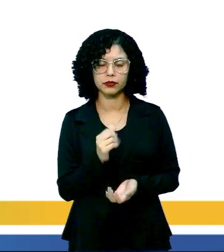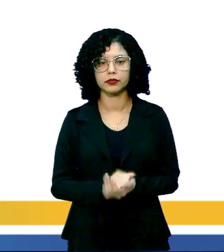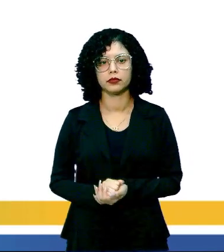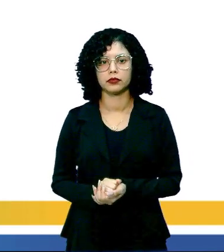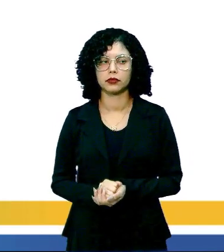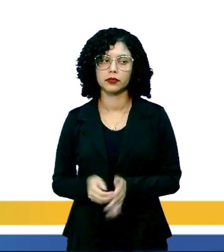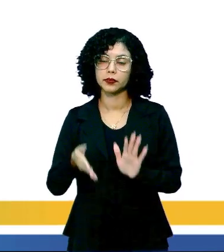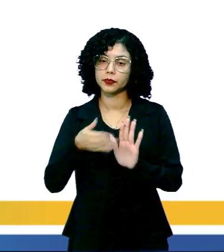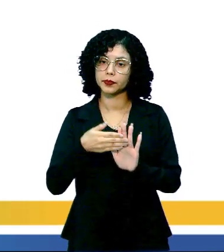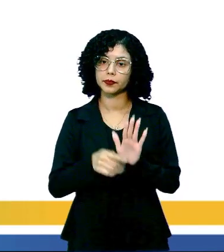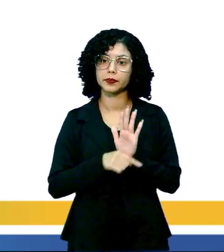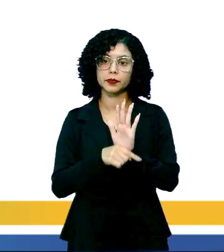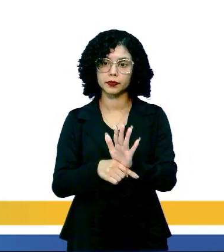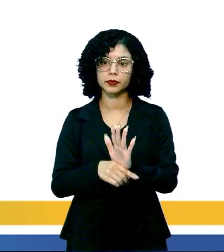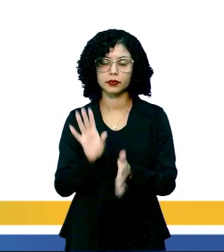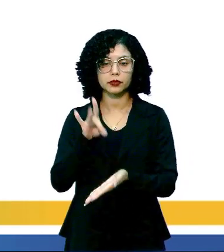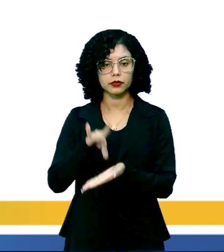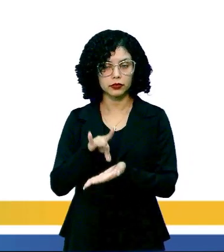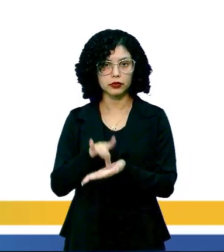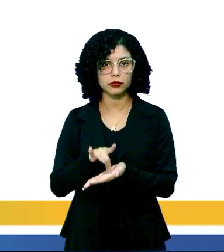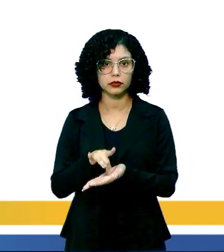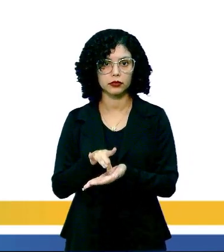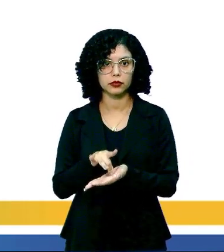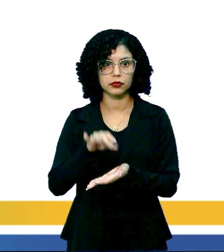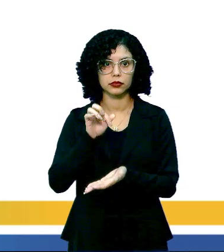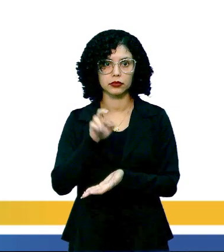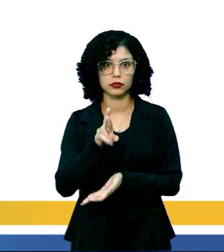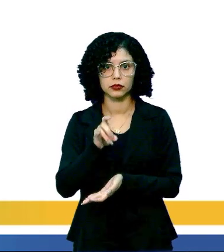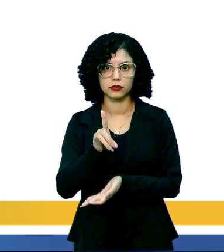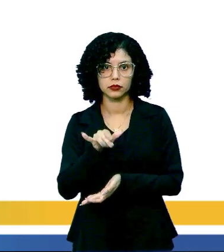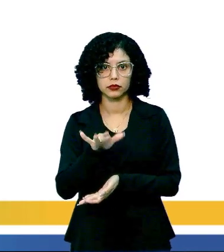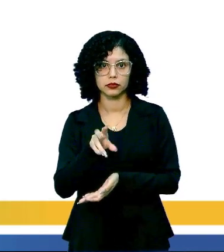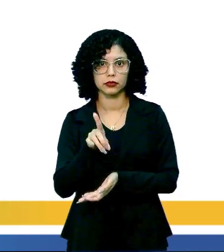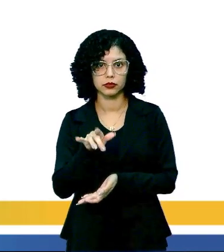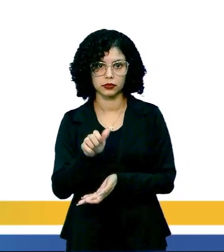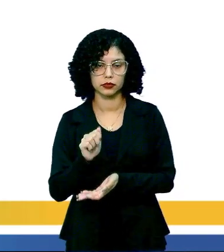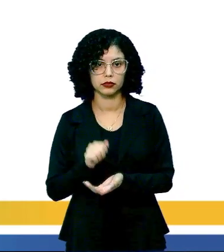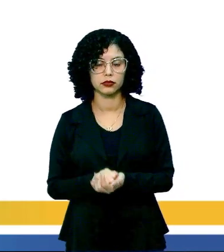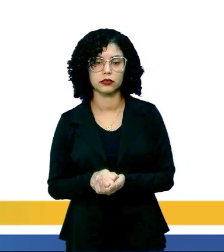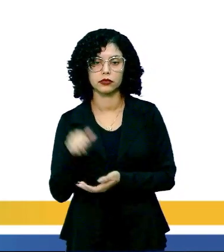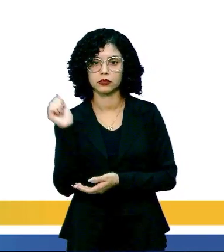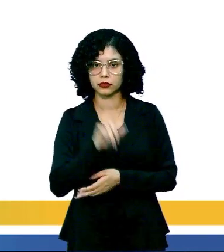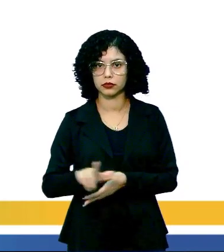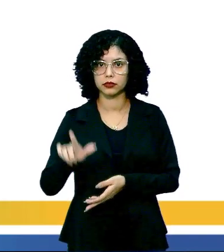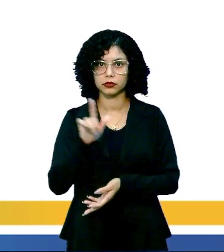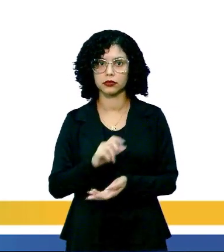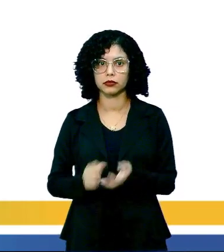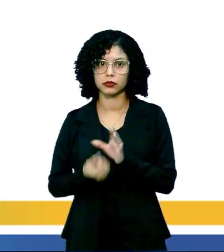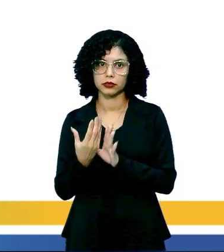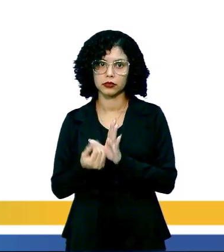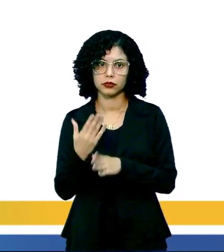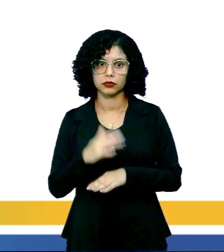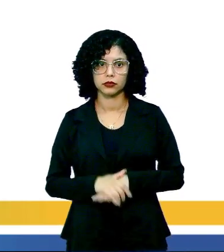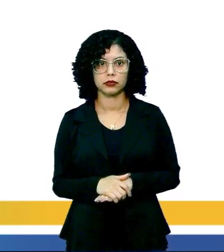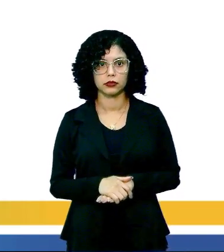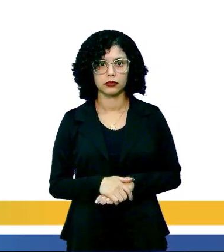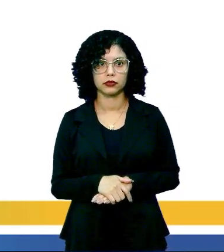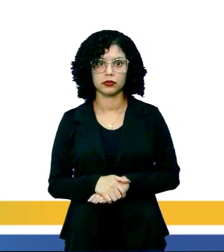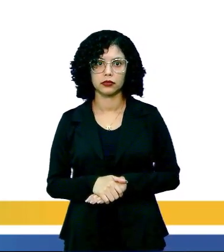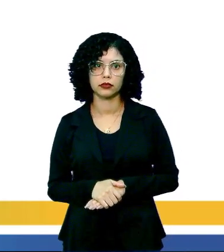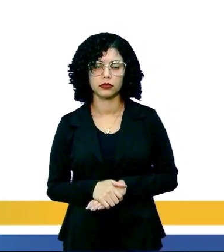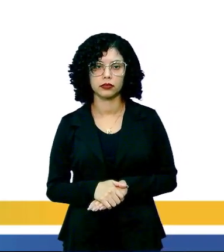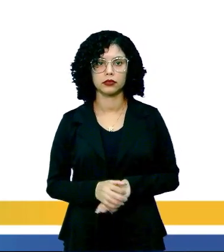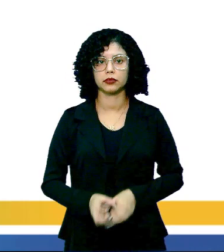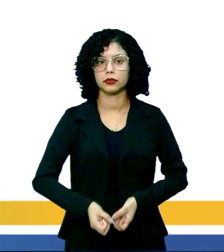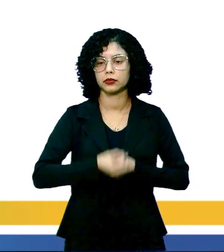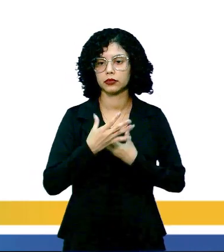1960 e comprova, de fato, essa radicalidade dessa produção literária, tá? A gente também tem